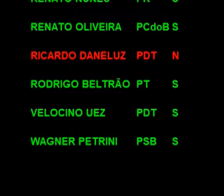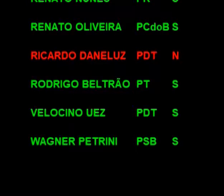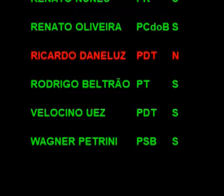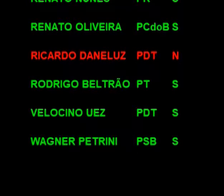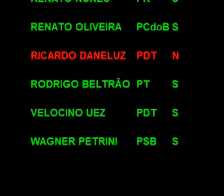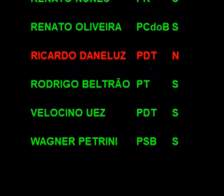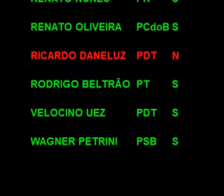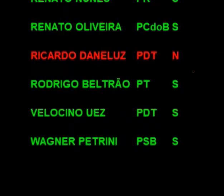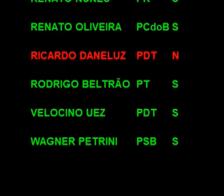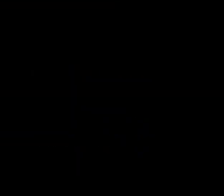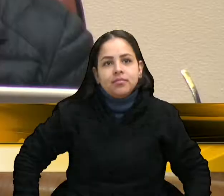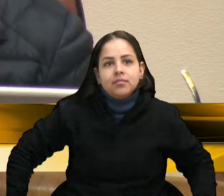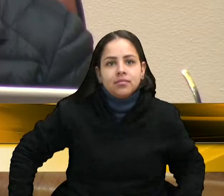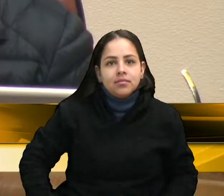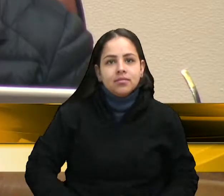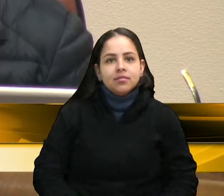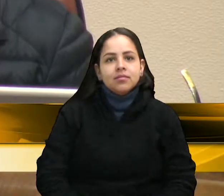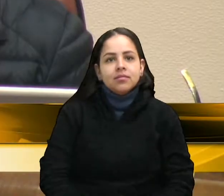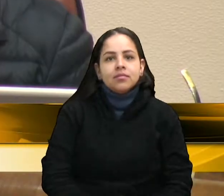Encerrado o registro dos votos.